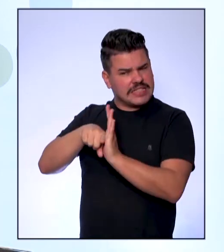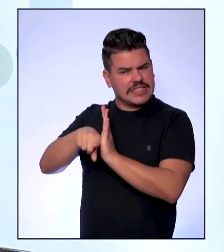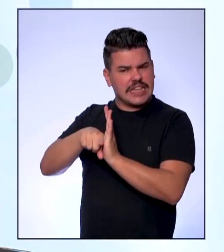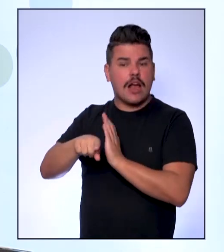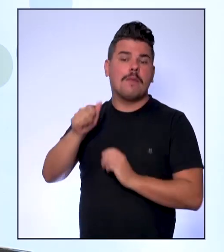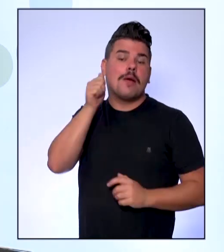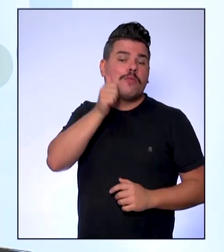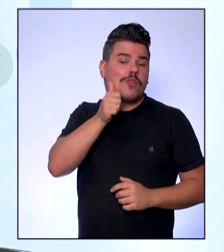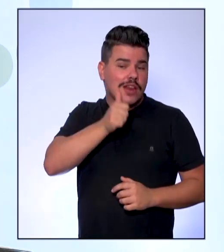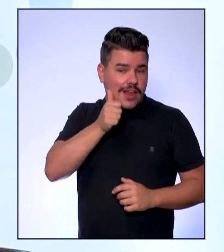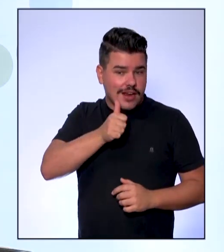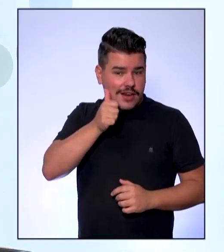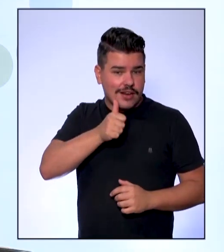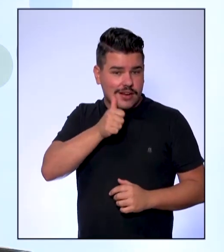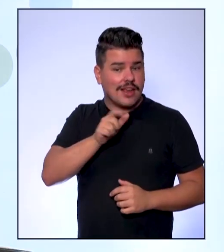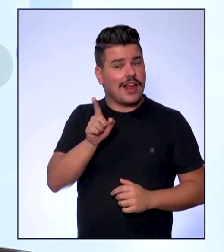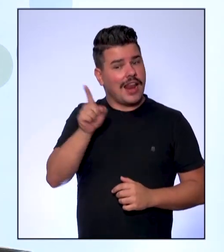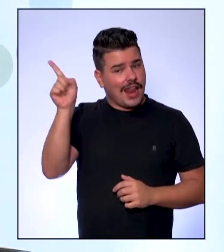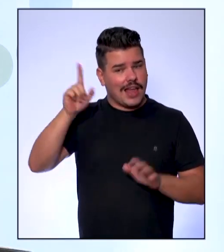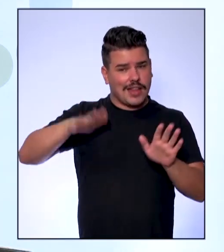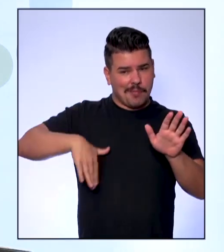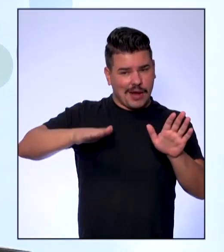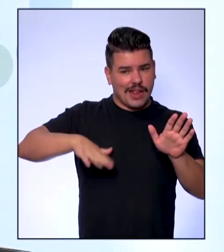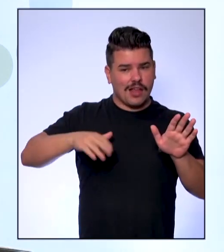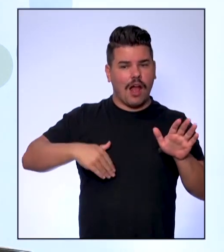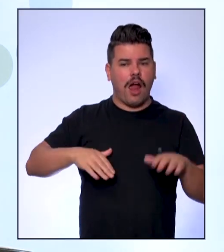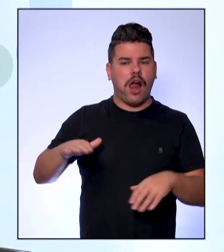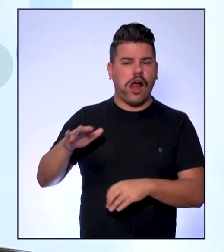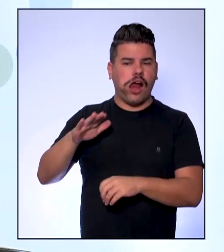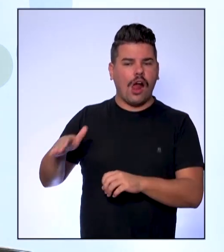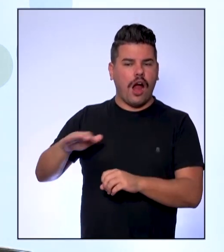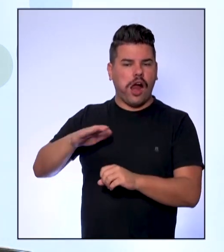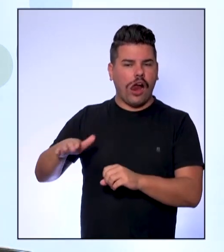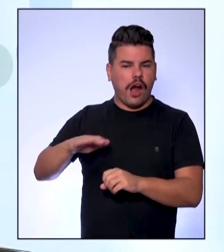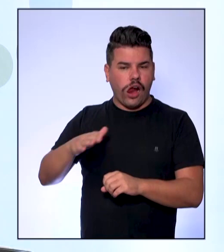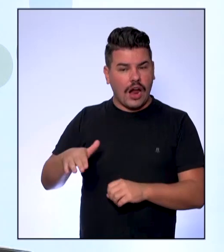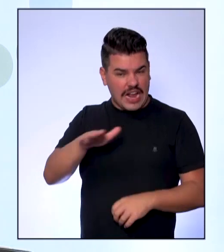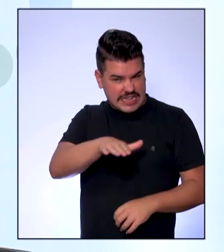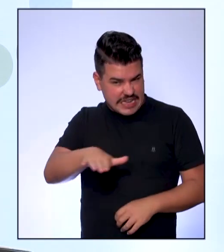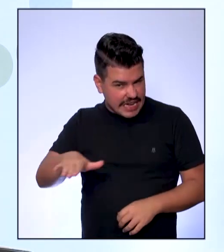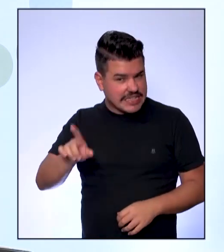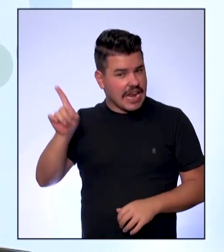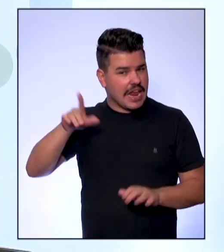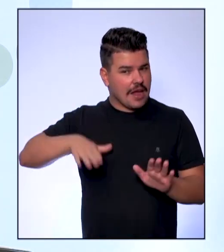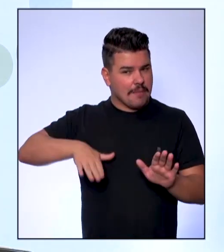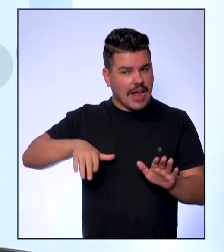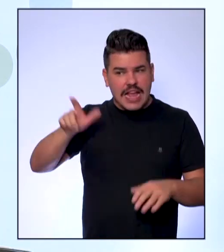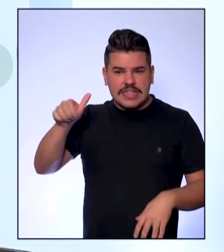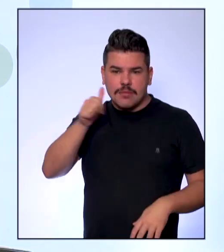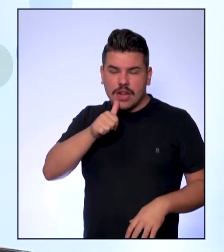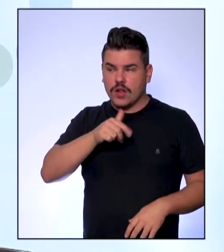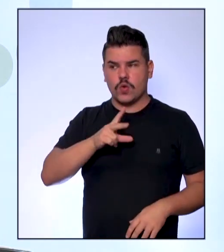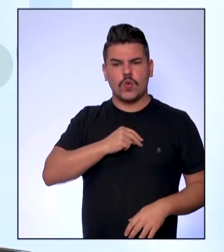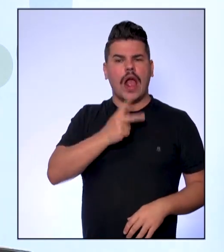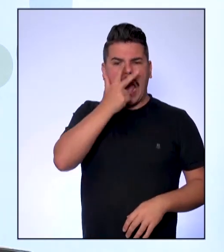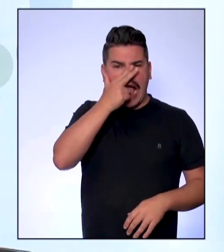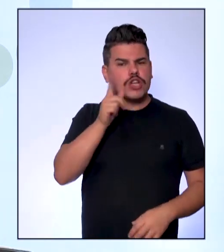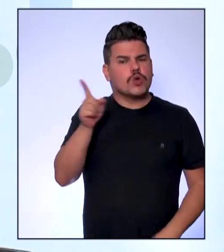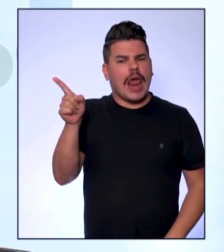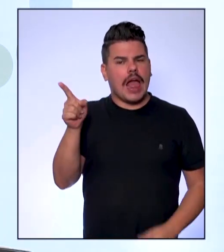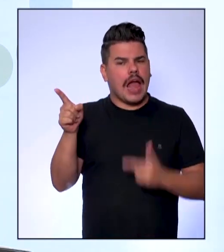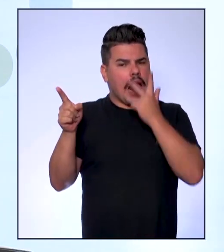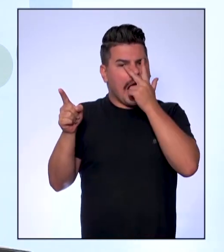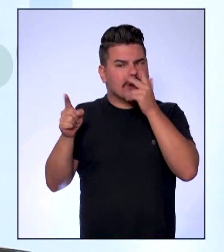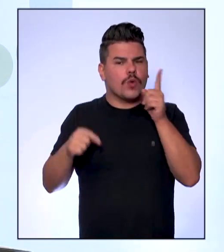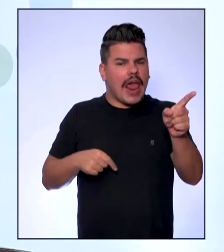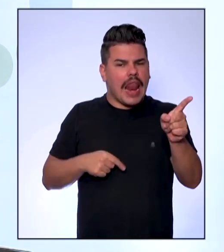havia uma mulher que abusava de crianças, né, no litoral. E aí eles começaram a falar, acho que é fulana. E esse acho que é fulana virou